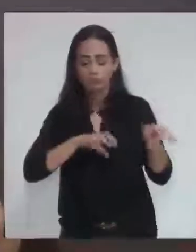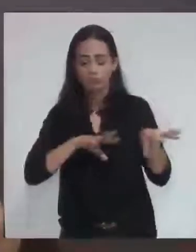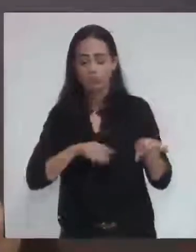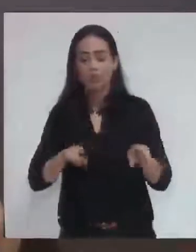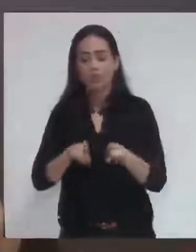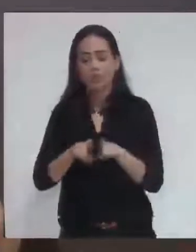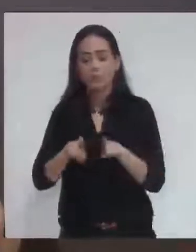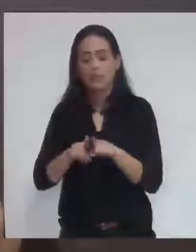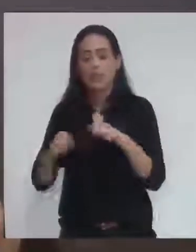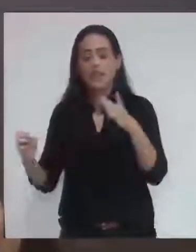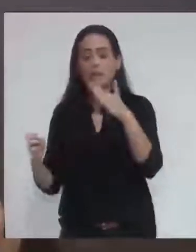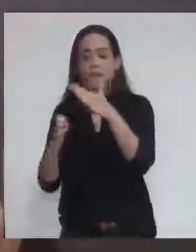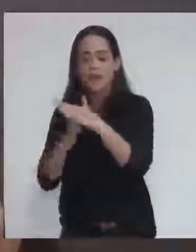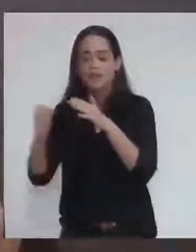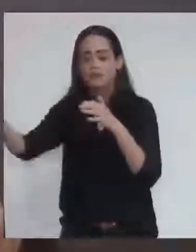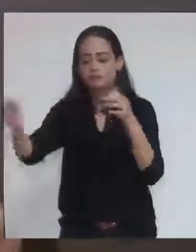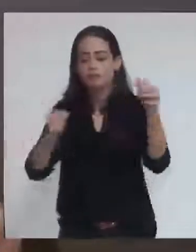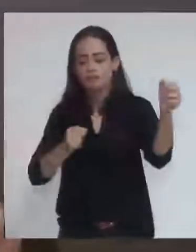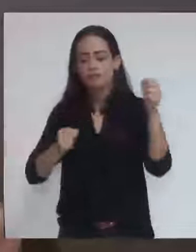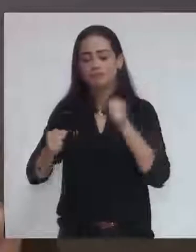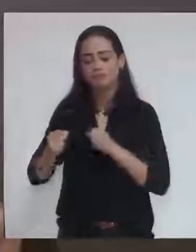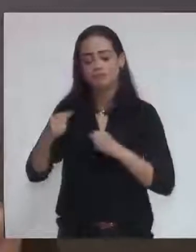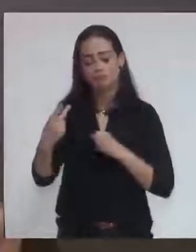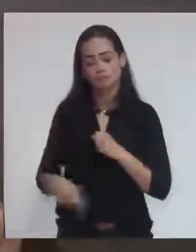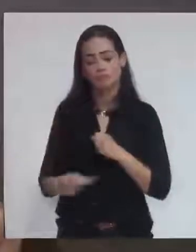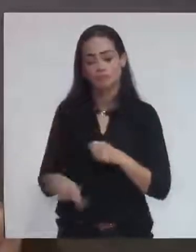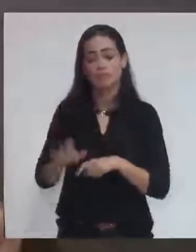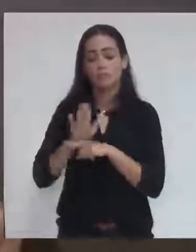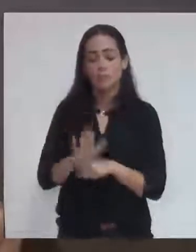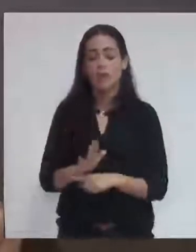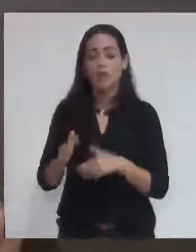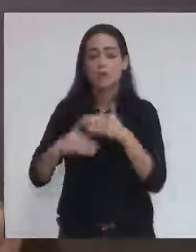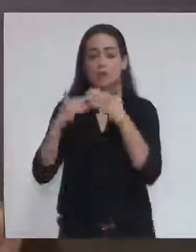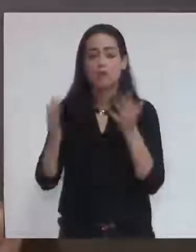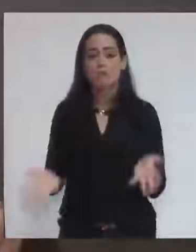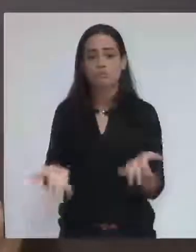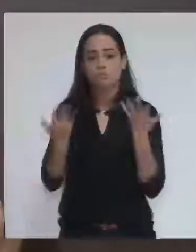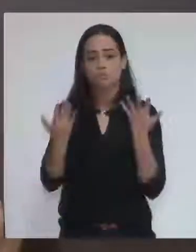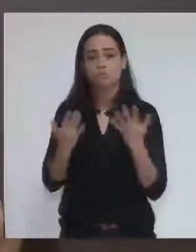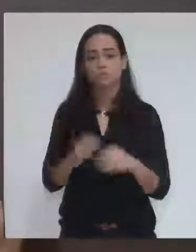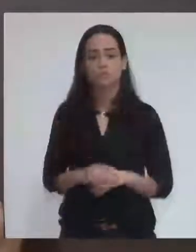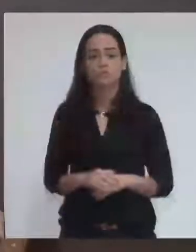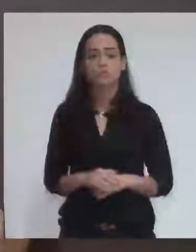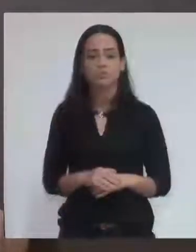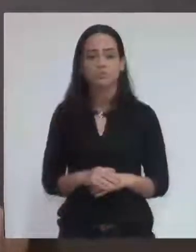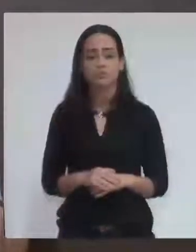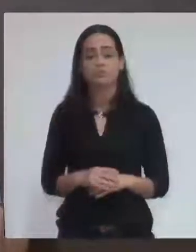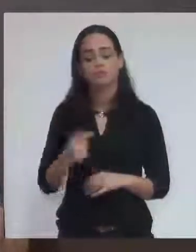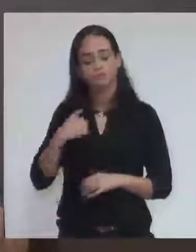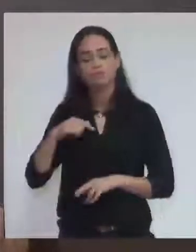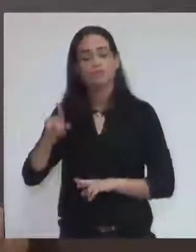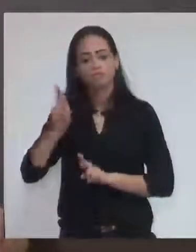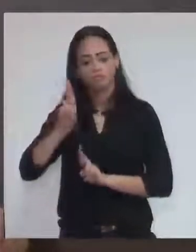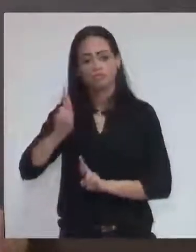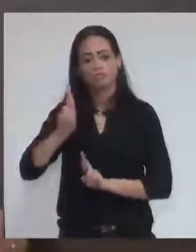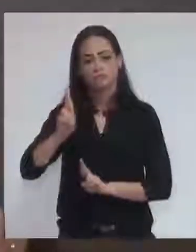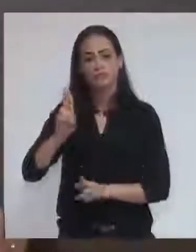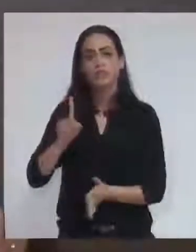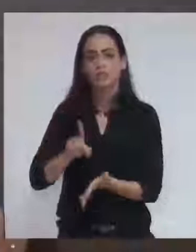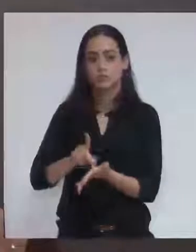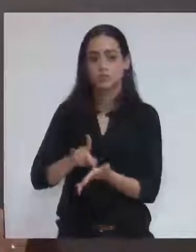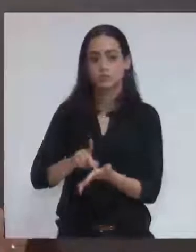não é? Eu vejo quanta intenção da municipalidade em trazer empresas, mas o que eu espero de verdade é